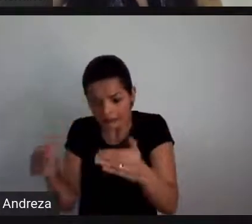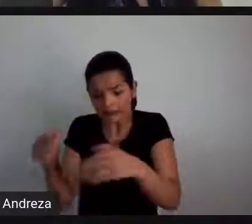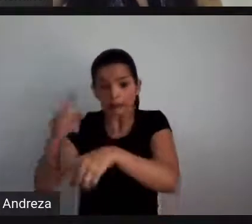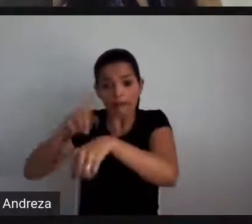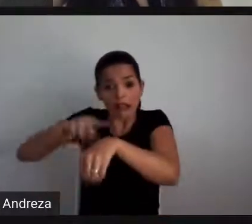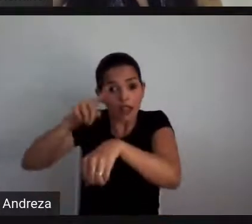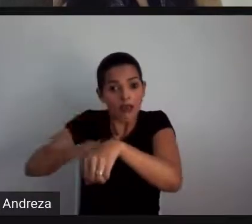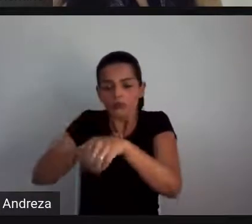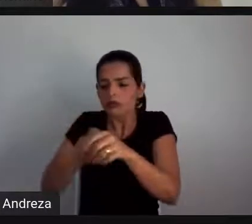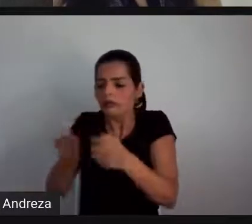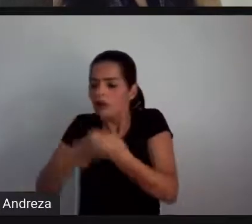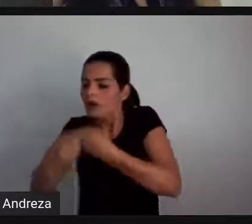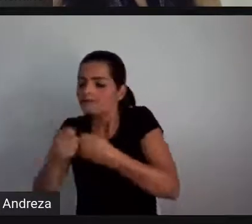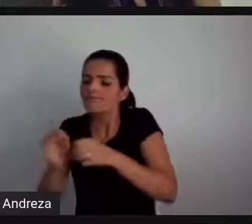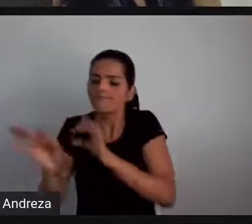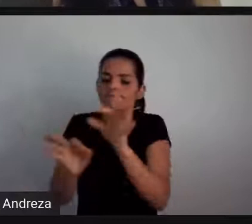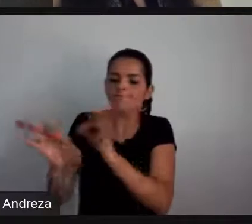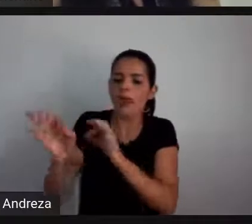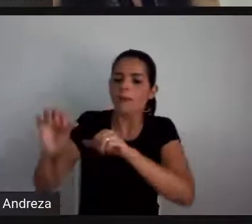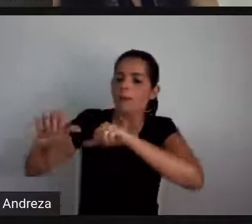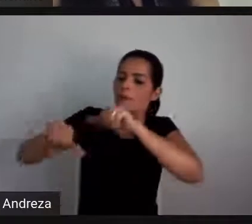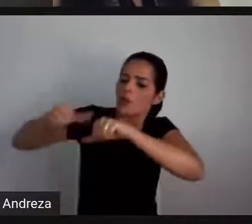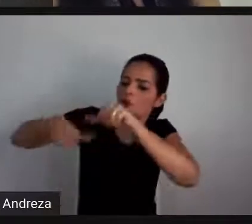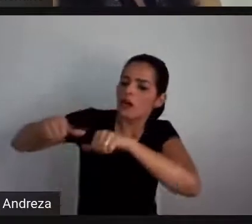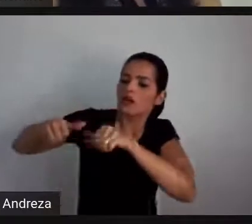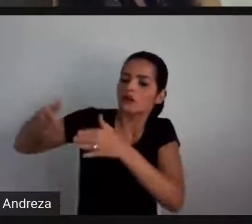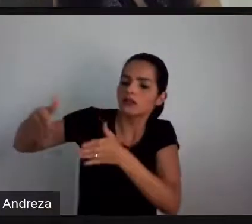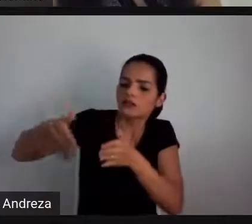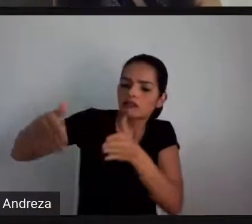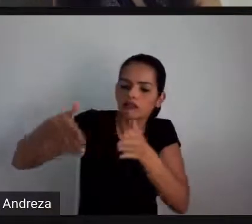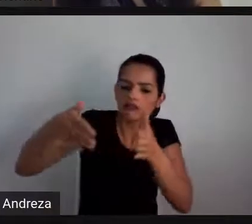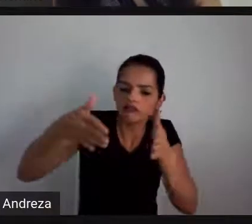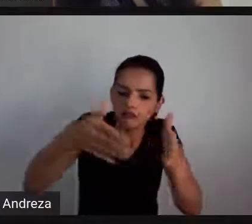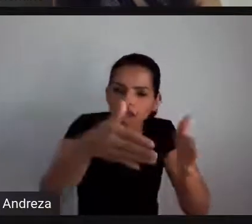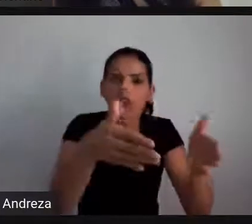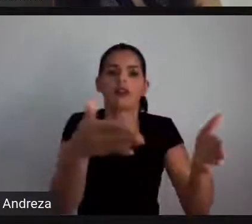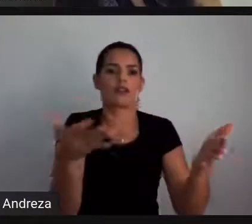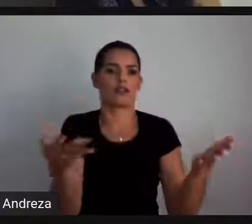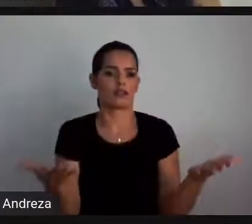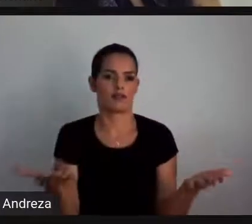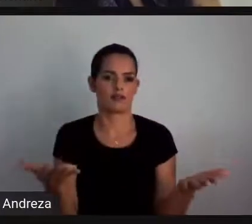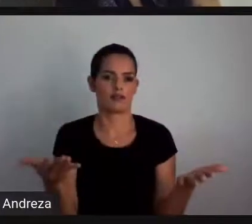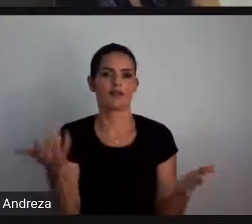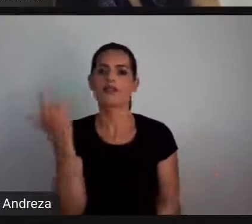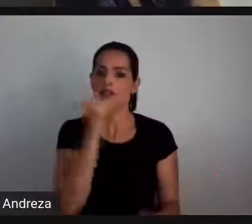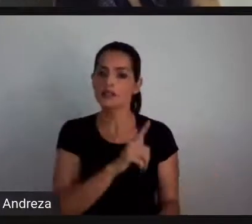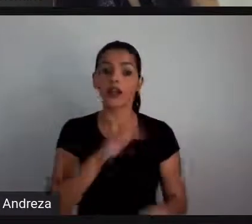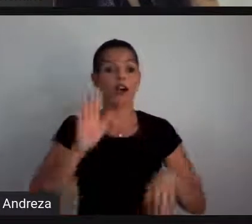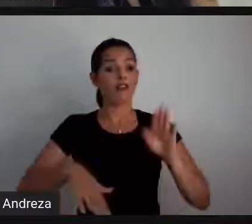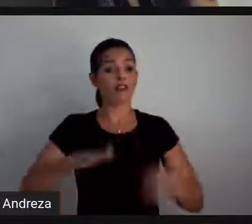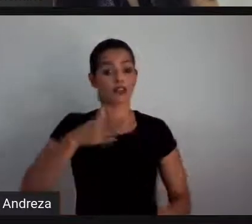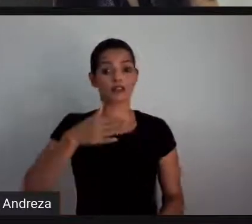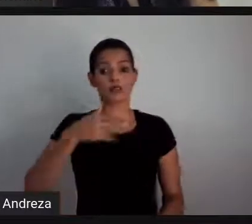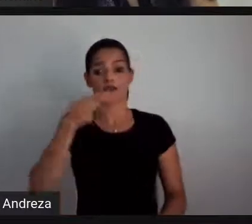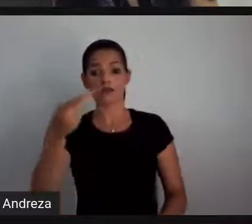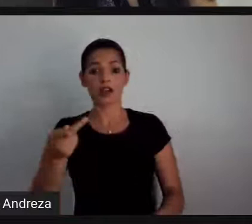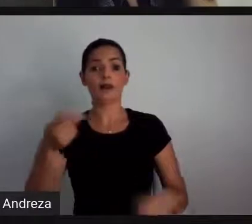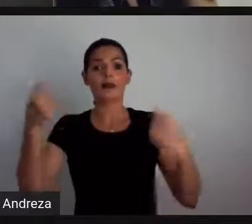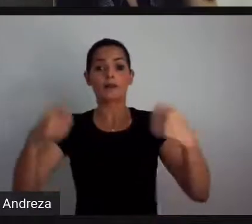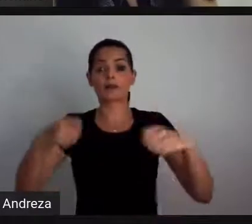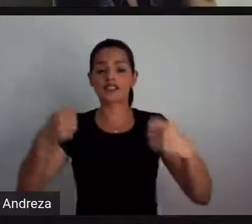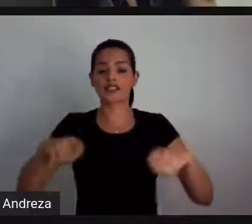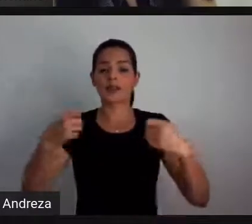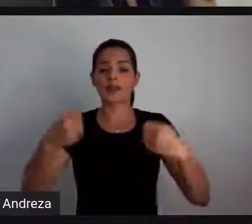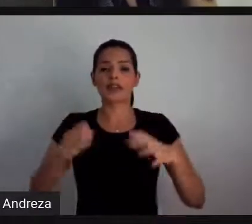gente possa fazer aquelas mudanças ou conduzir o nosso barco na direção que a gente quer que ele vá. Né? Eu às vezes falo, a gente é pegar as rédeas mesmo,